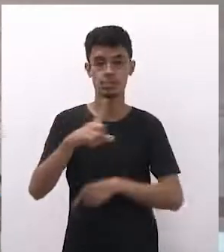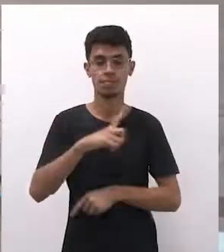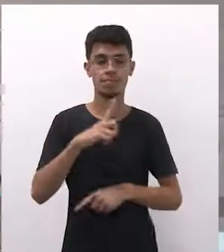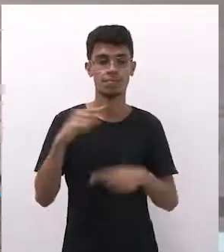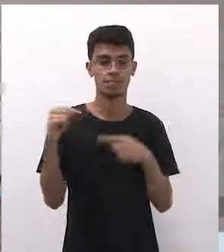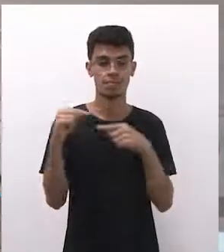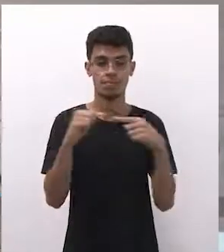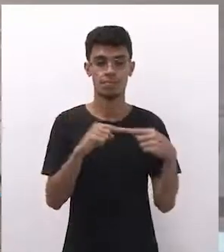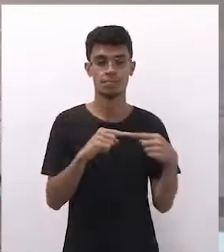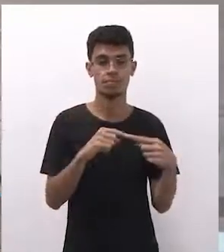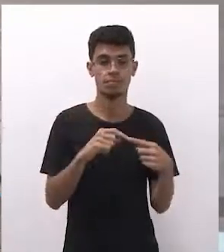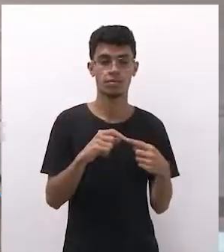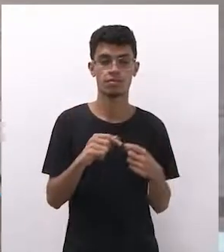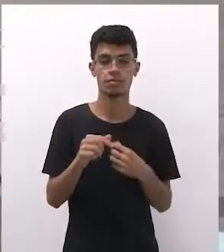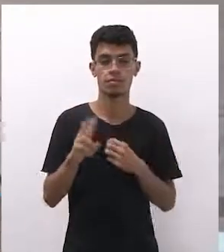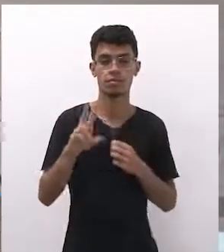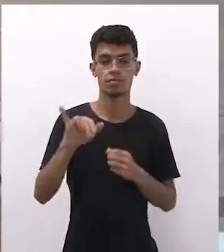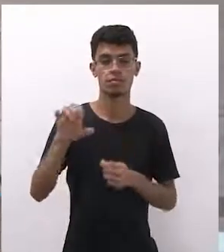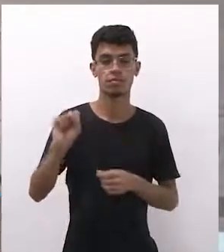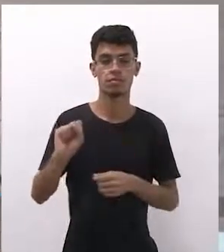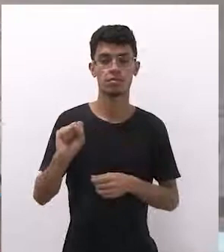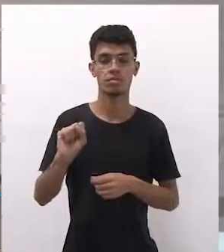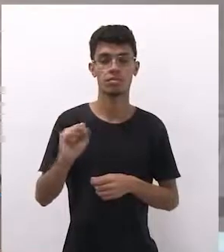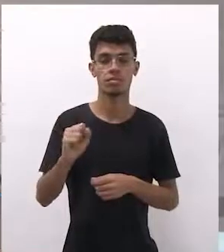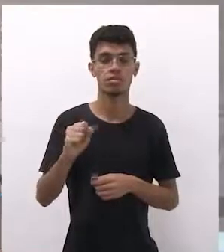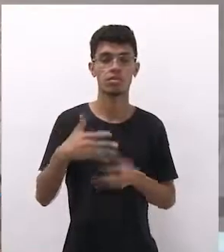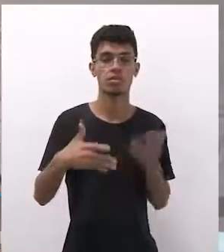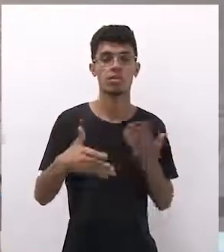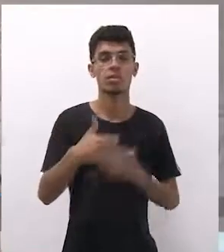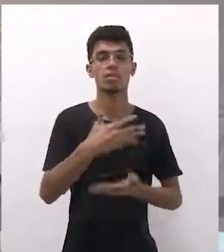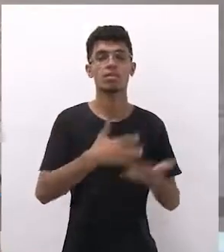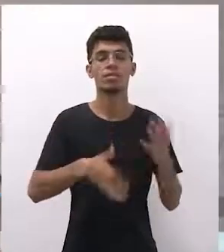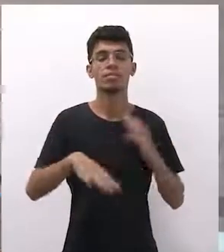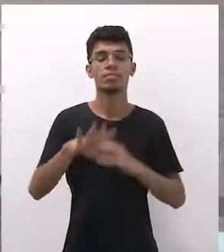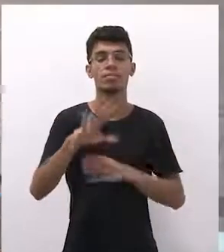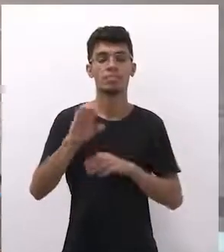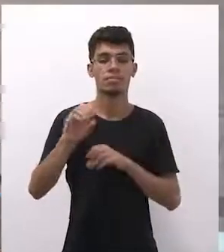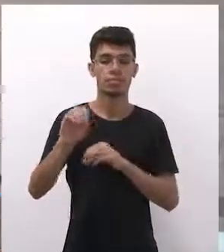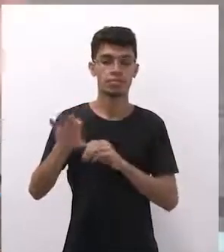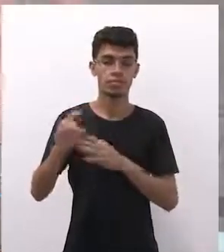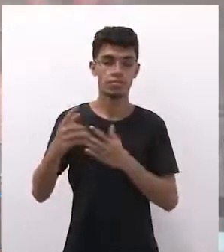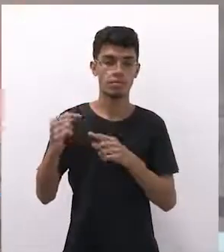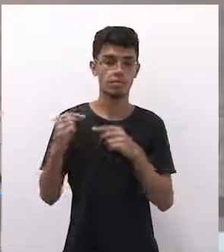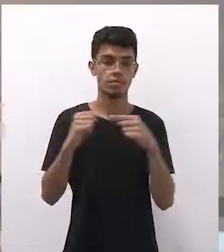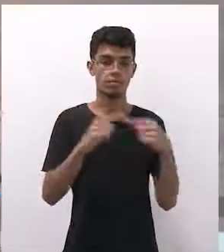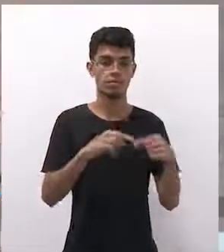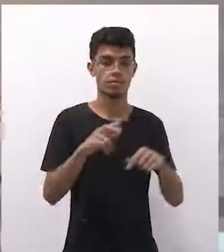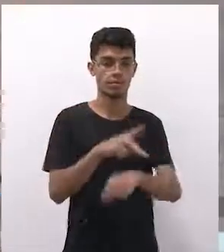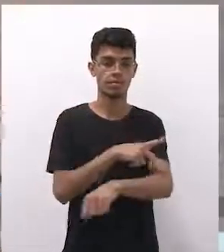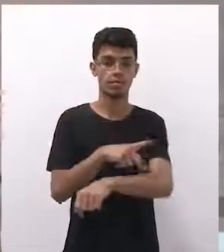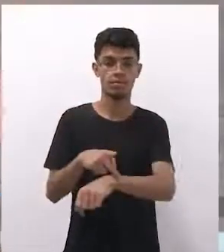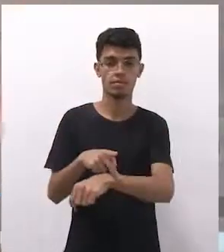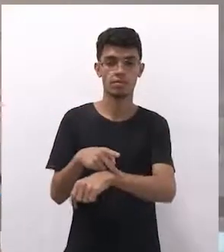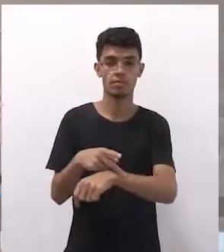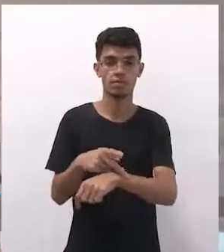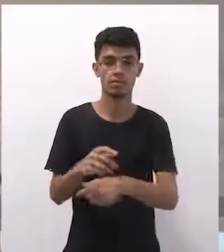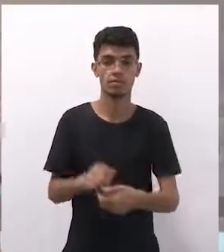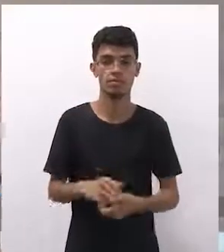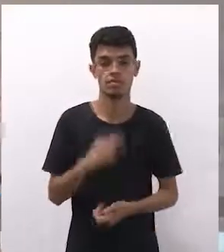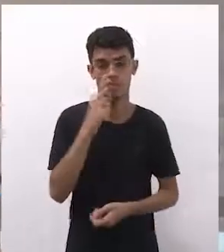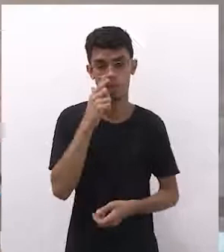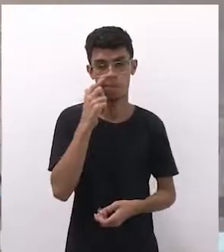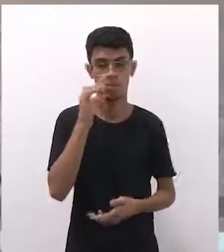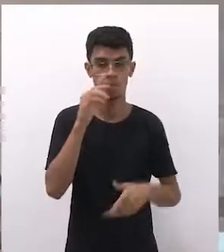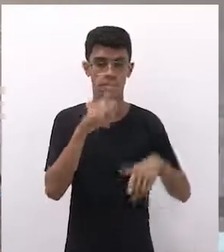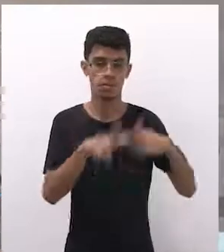viés de tentar compatibilizar esse caráter educativo e pedagógico, mas com a possibilidade da